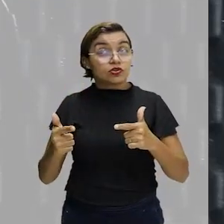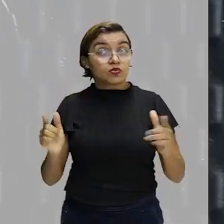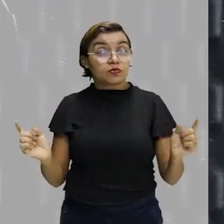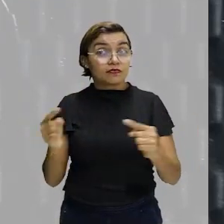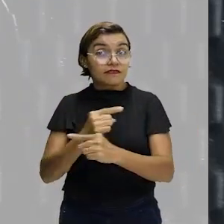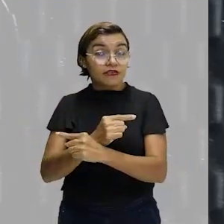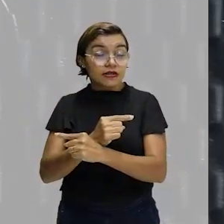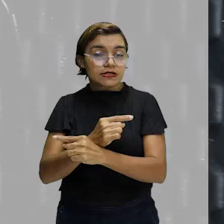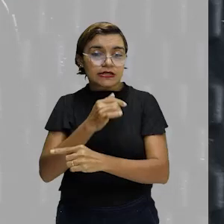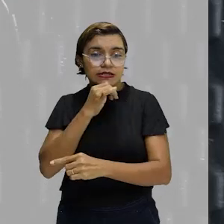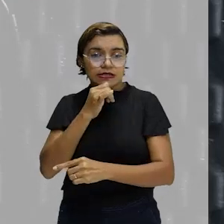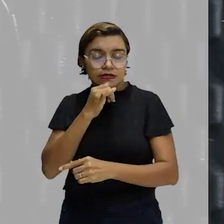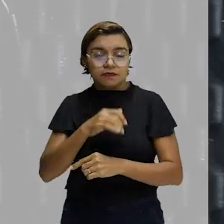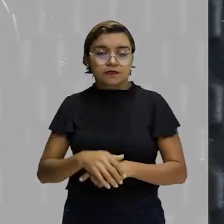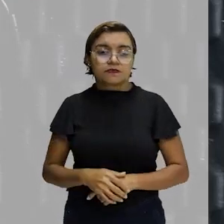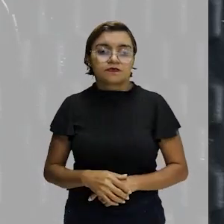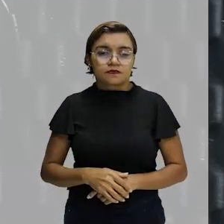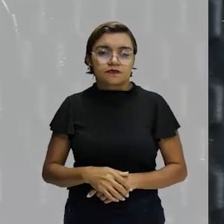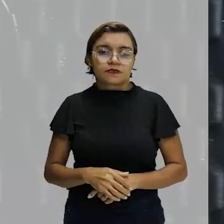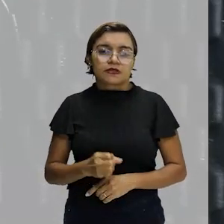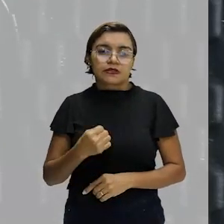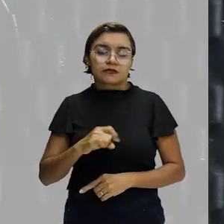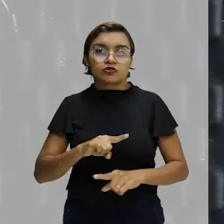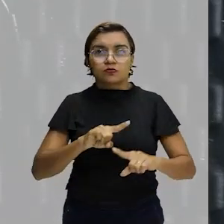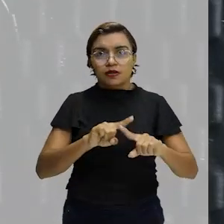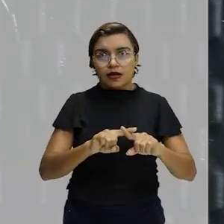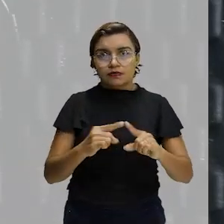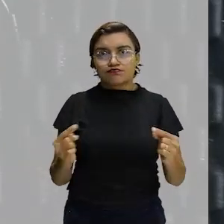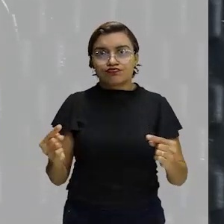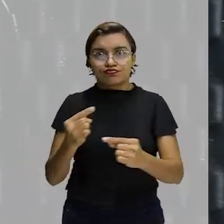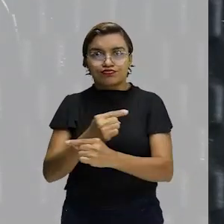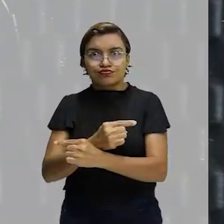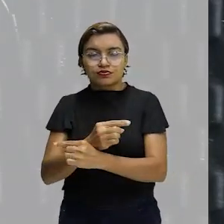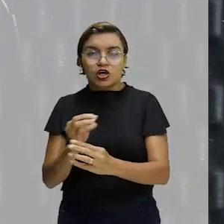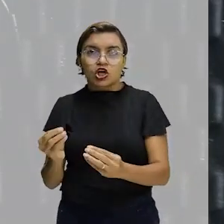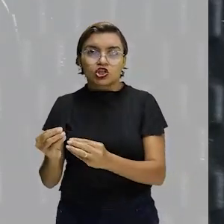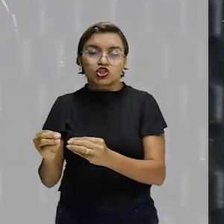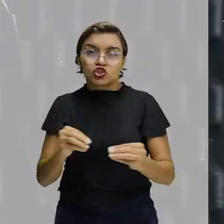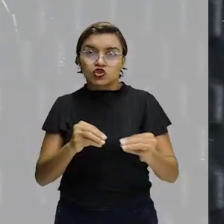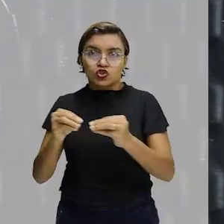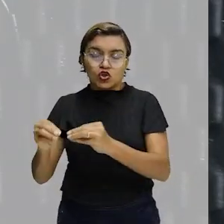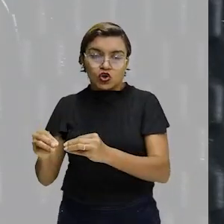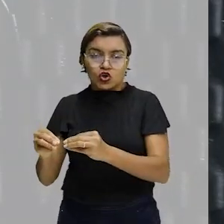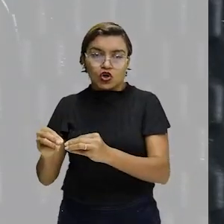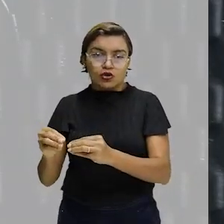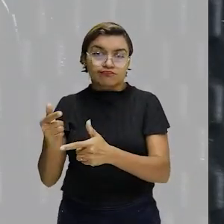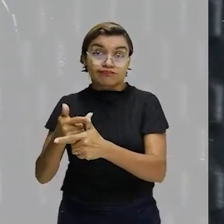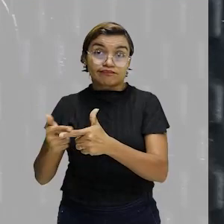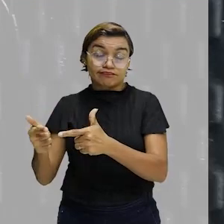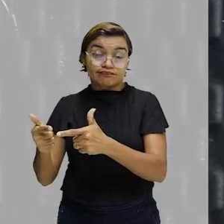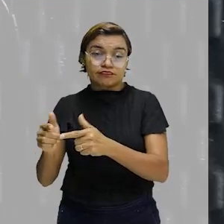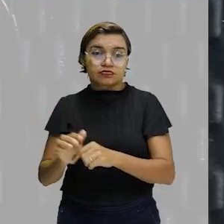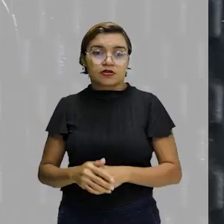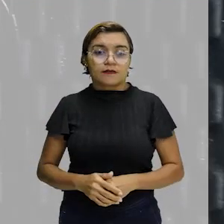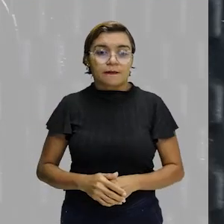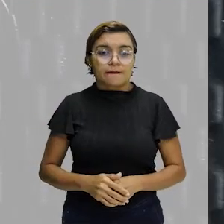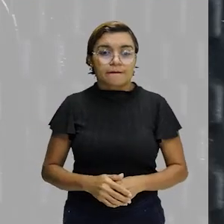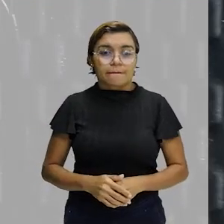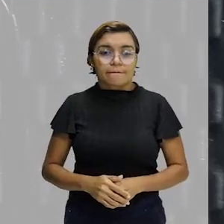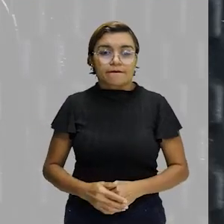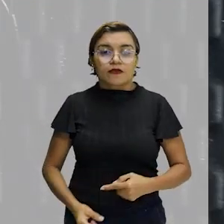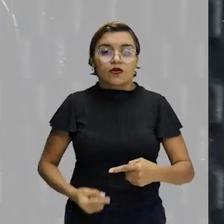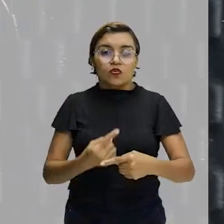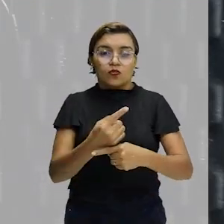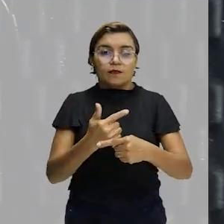No caso aqui, ó, se está multiplicando, ele passa dividindo, e um dividido pelo outro dá a unidade, portanto, ficou o meio igual a